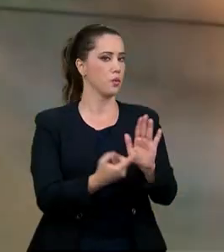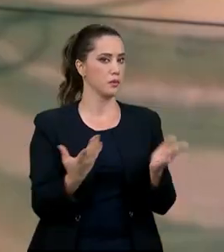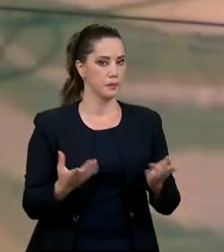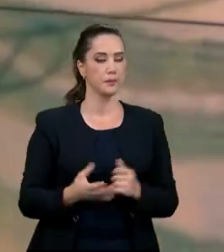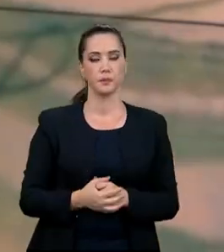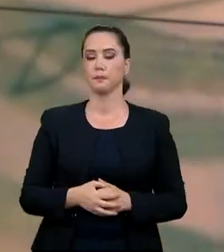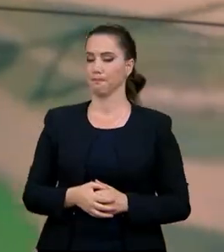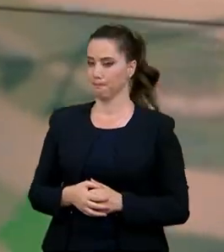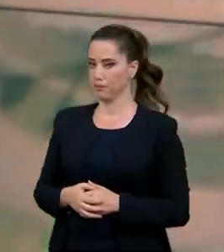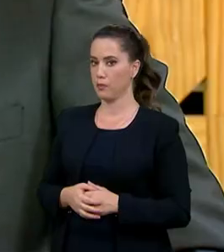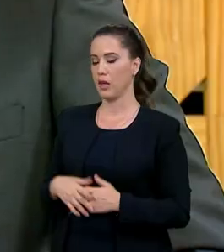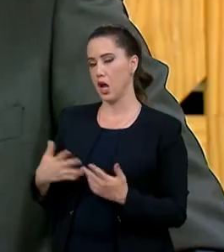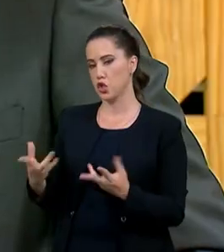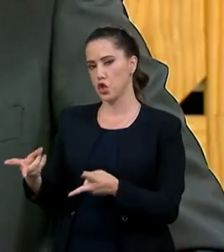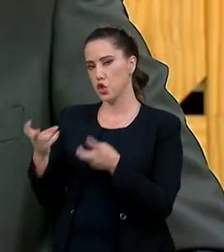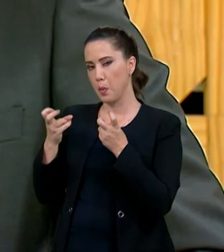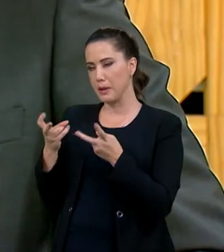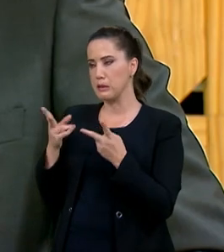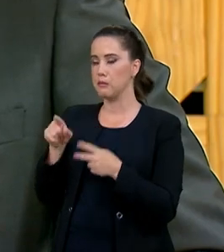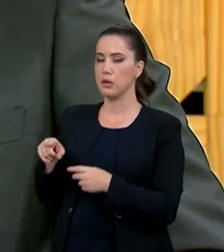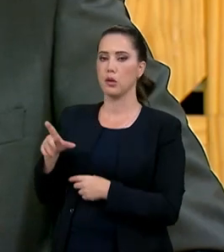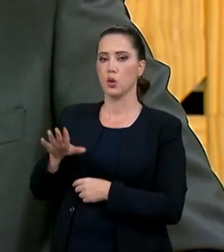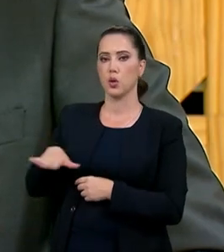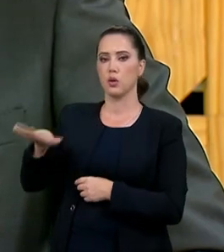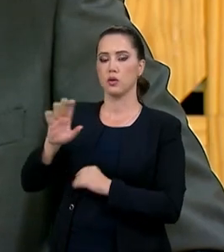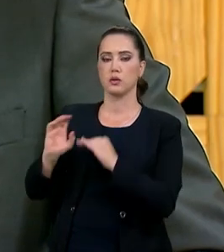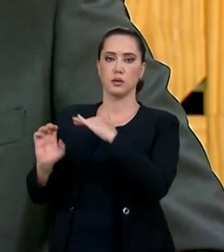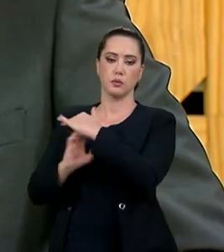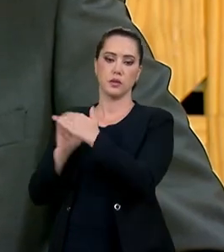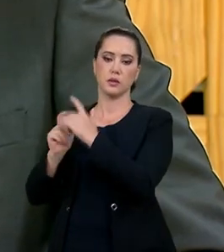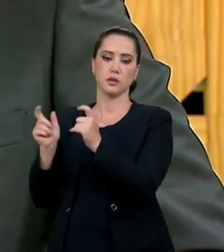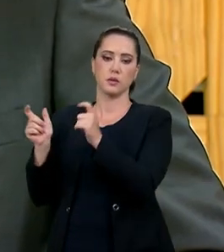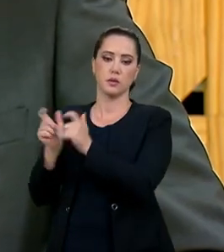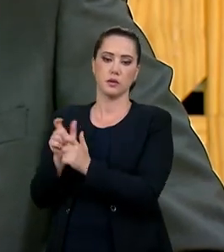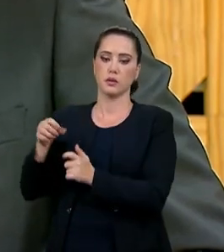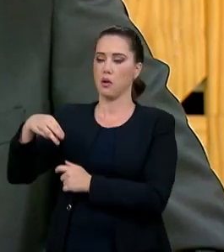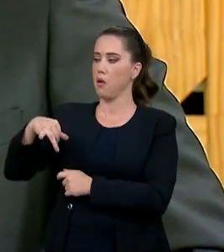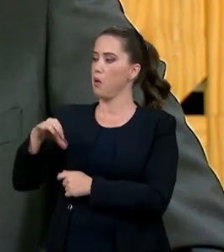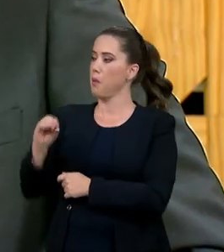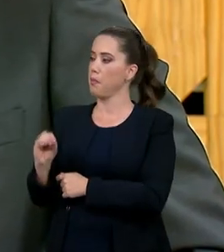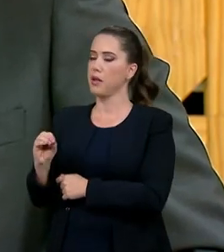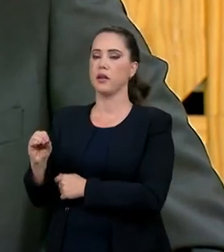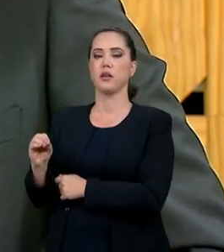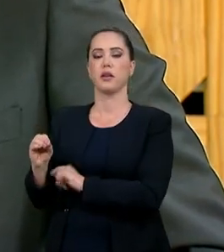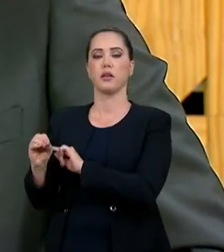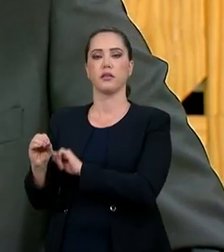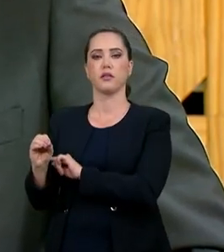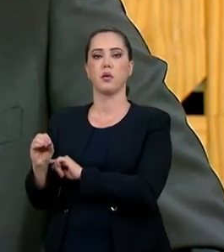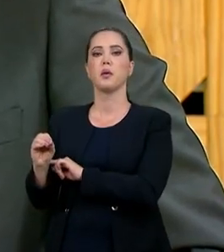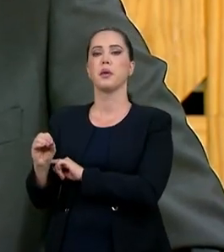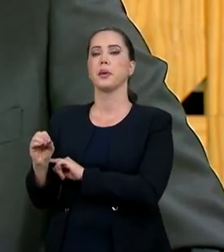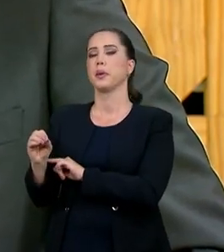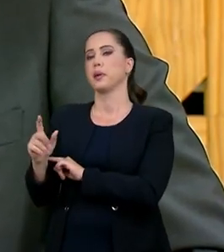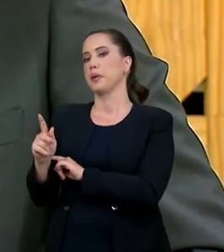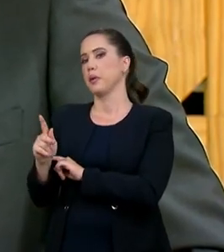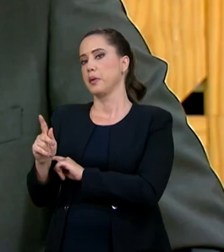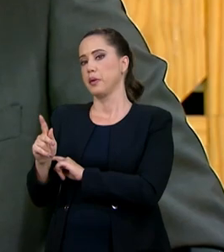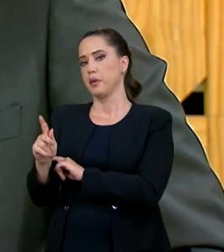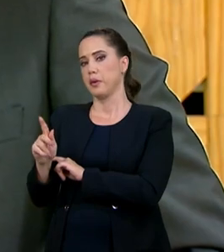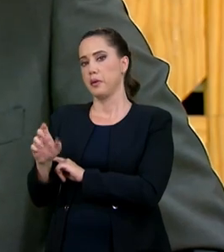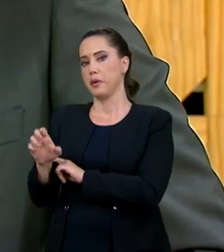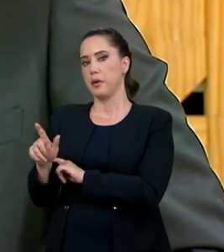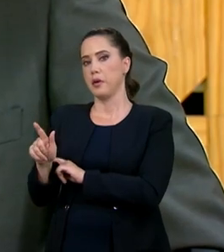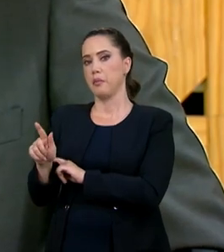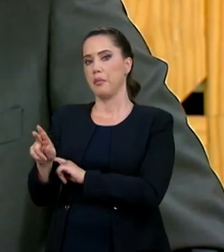A gente fez um raio-x aqui das micro e pequenas empresas no país, dos microempreendedores individuais também, e viu que eles são